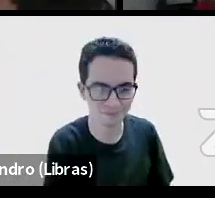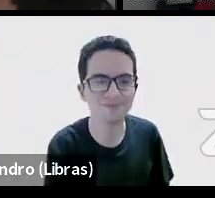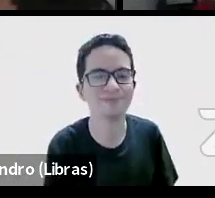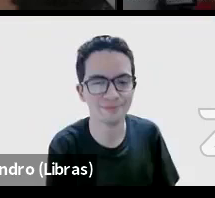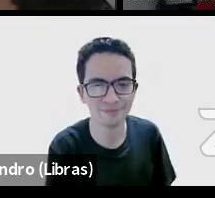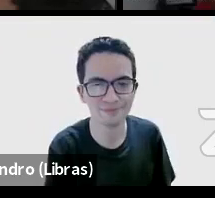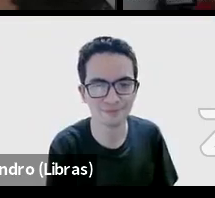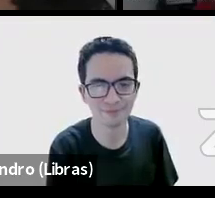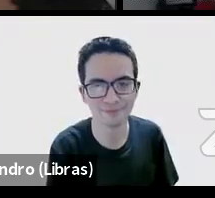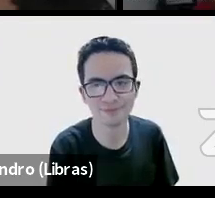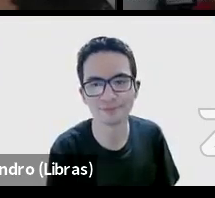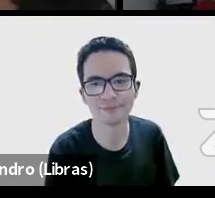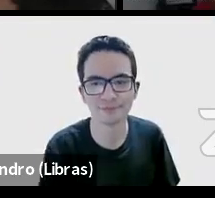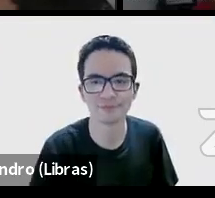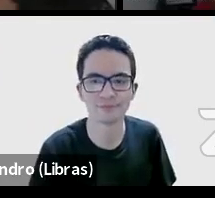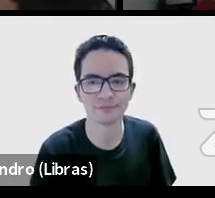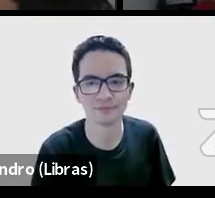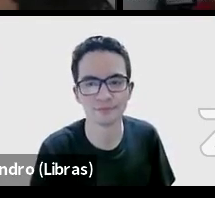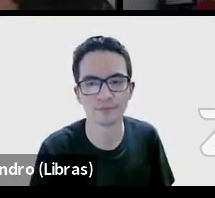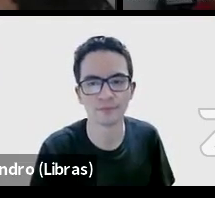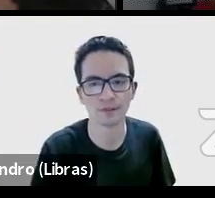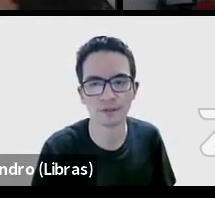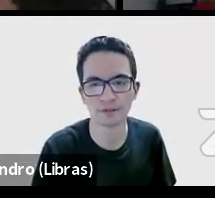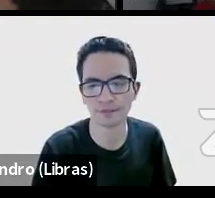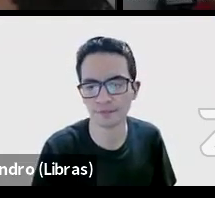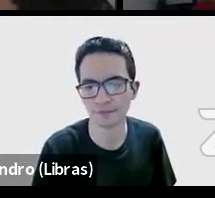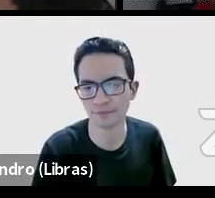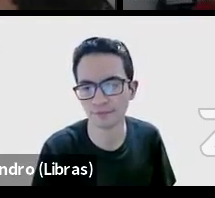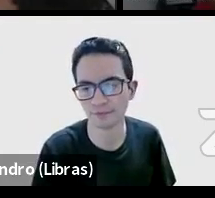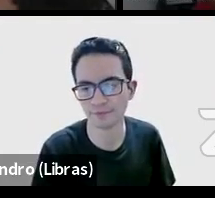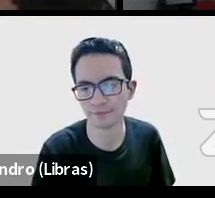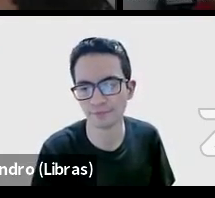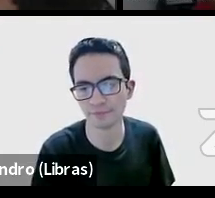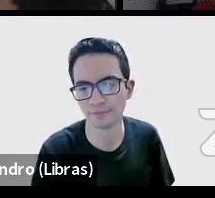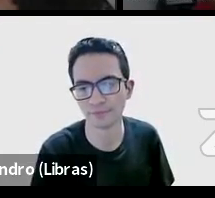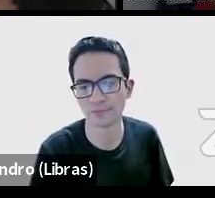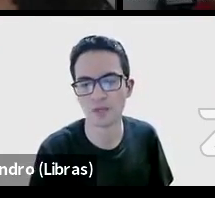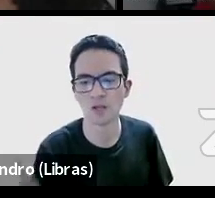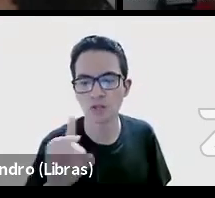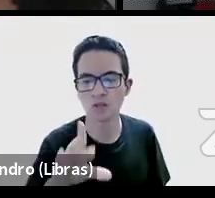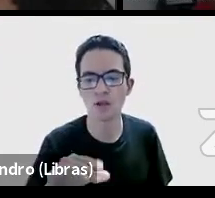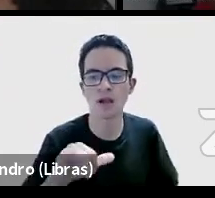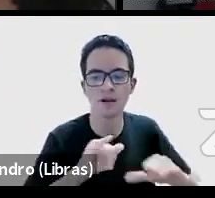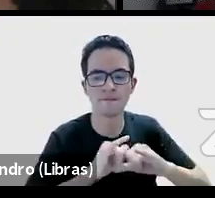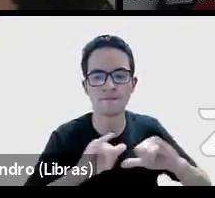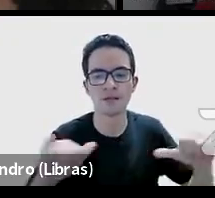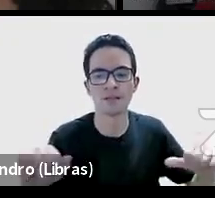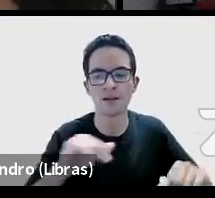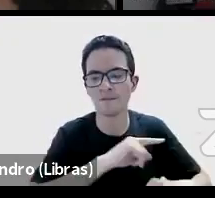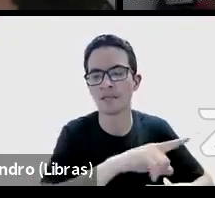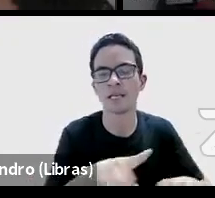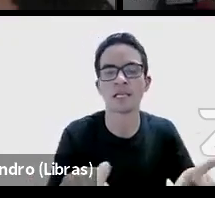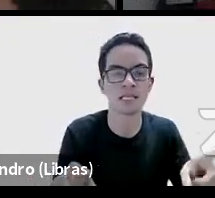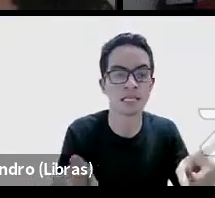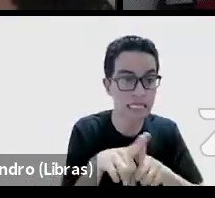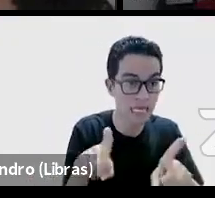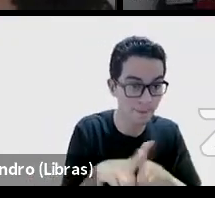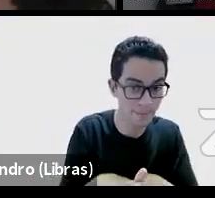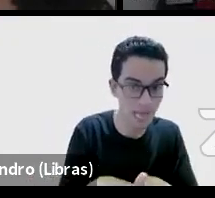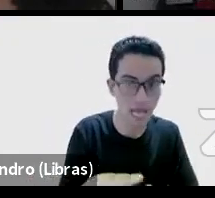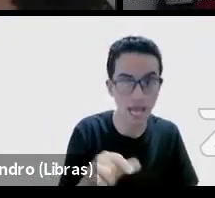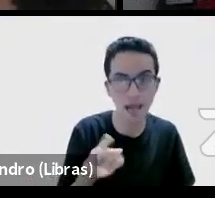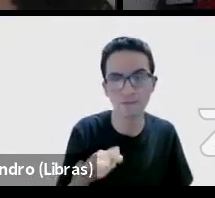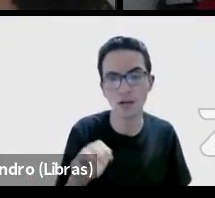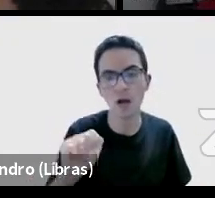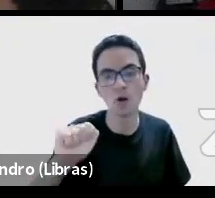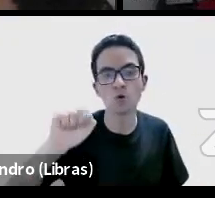E é isso, vai lá, Fê. Não, eu só ia dizer que a gente está num projeto grande, viu, Alan, que é com a África do Sul, que se sair com a África